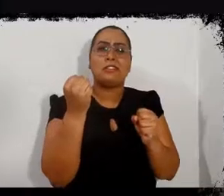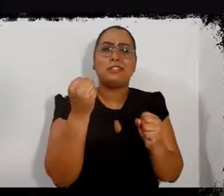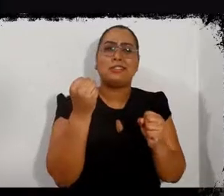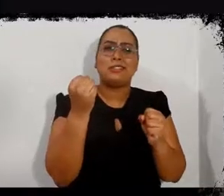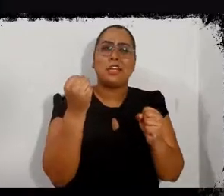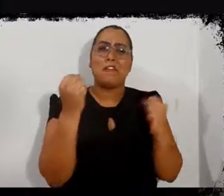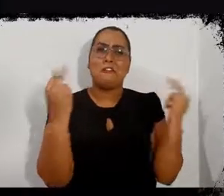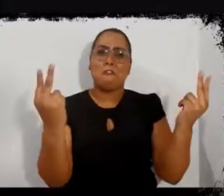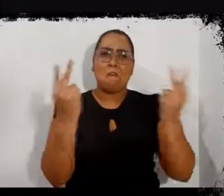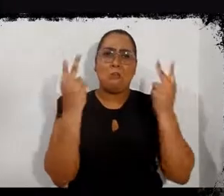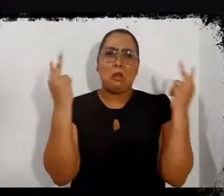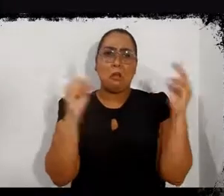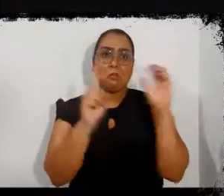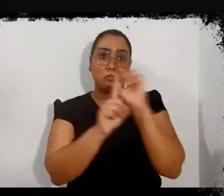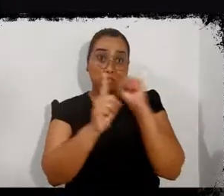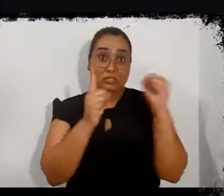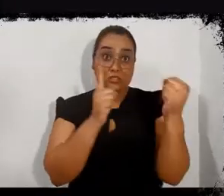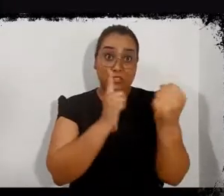valores sociais.